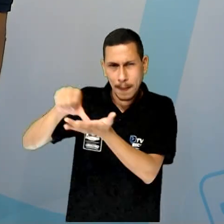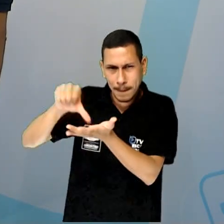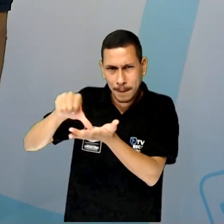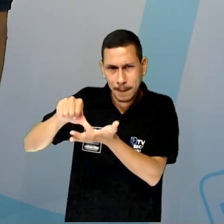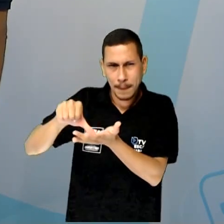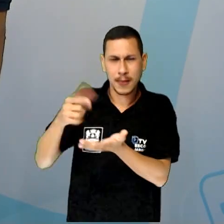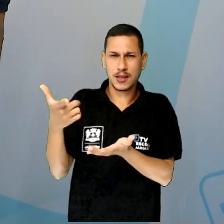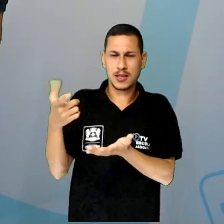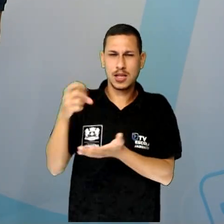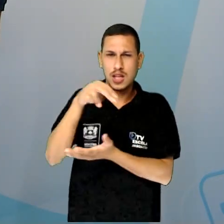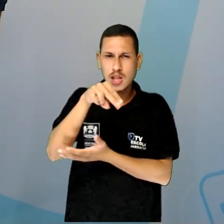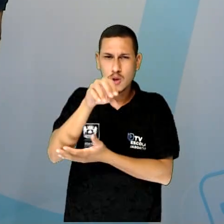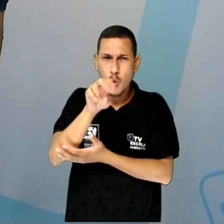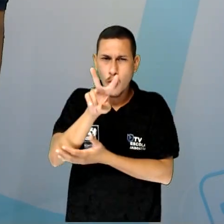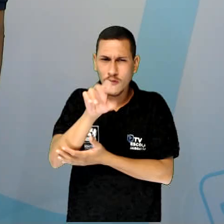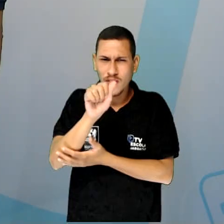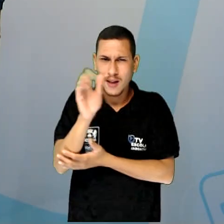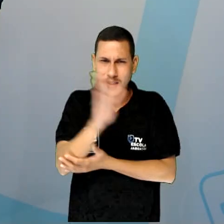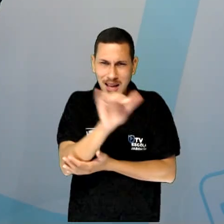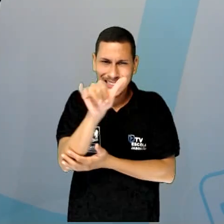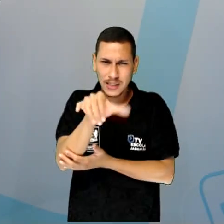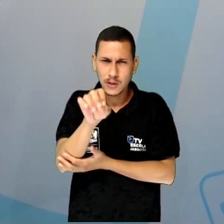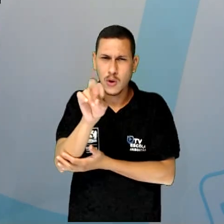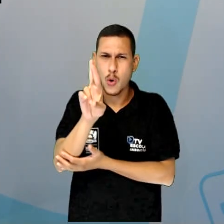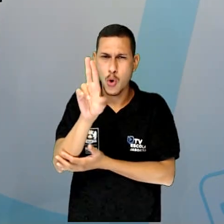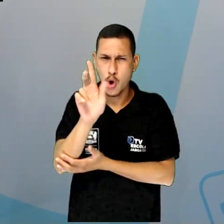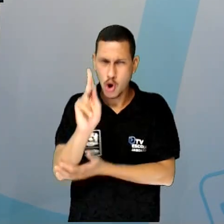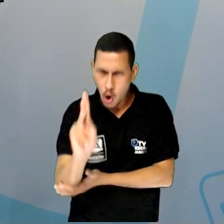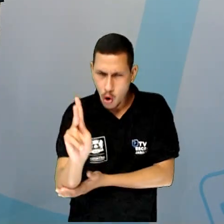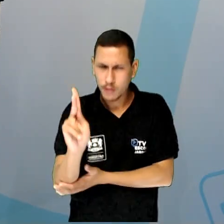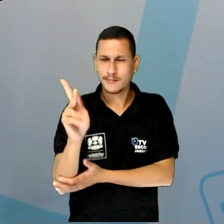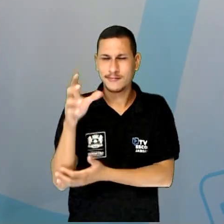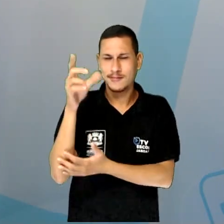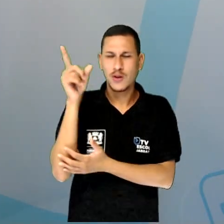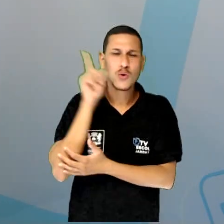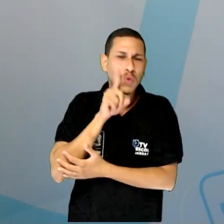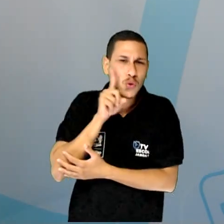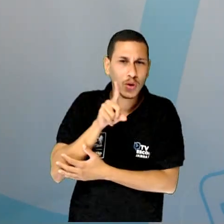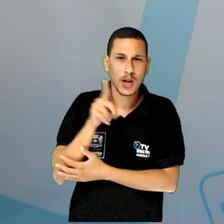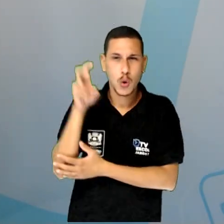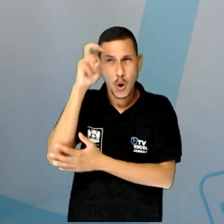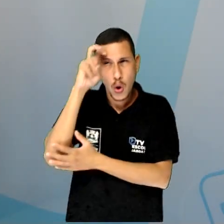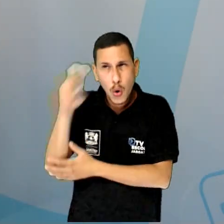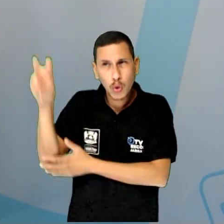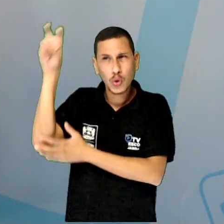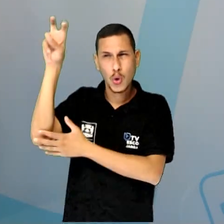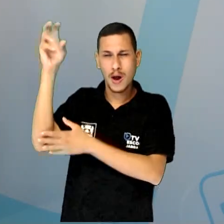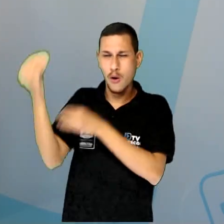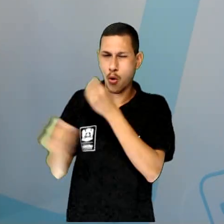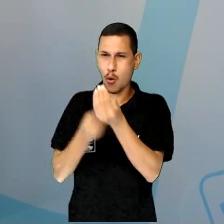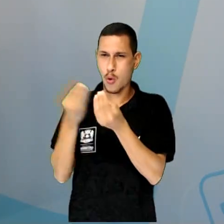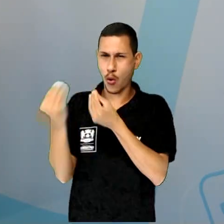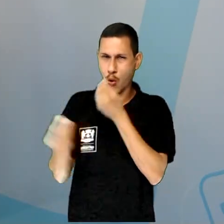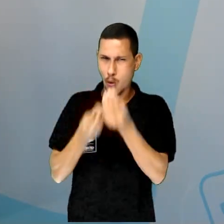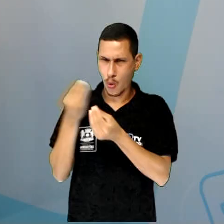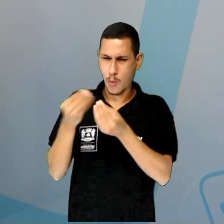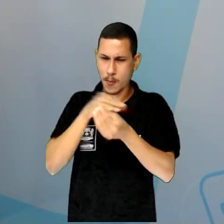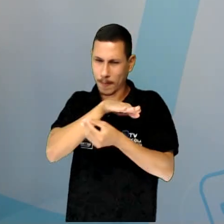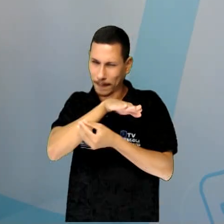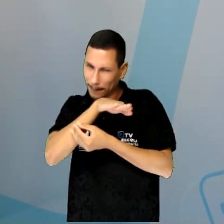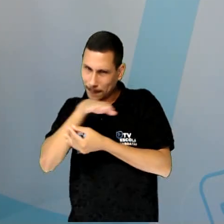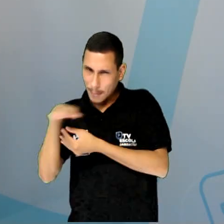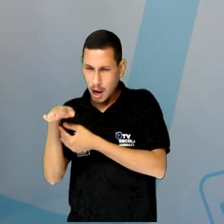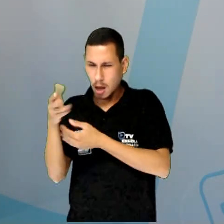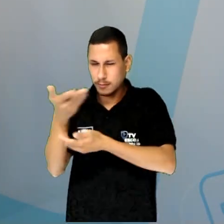Unidos. Então, a gente tem a questão da cultura como um dos pilares relativos a